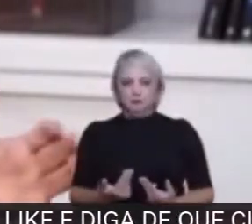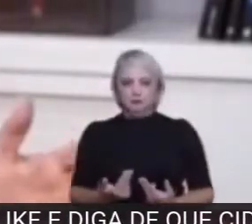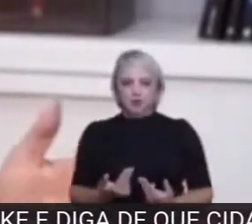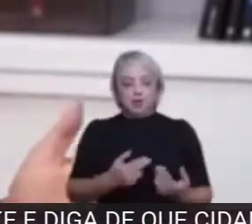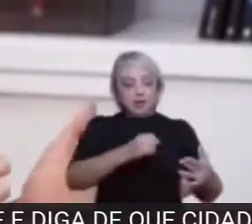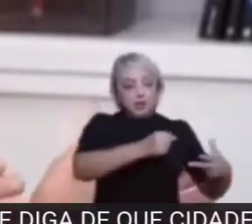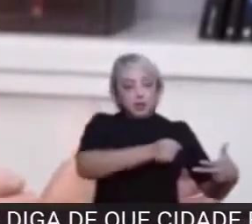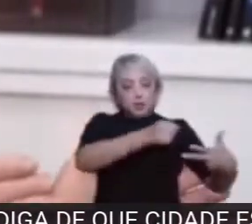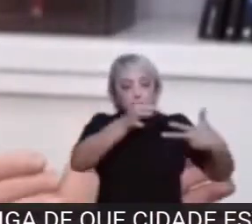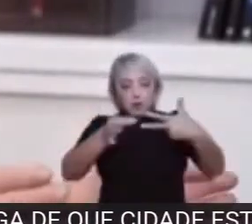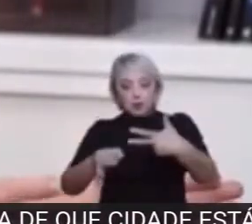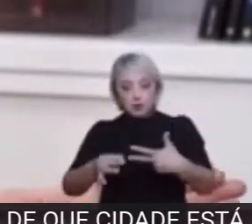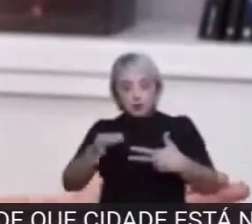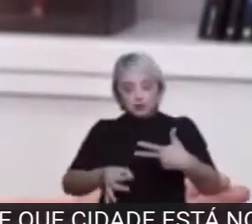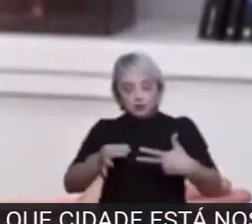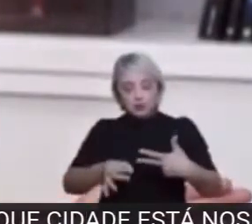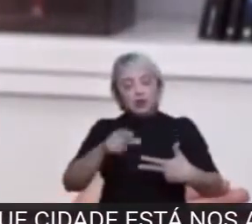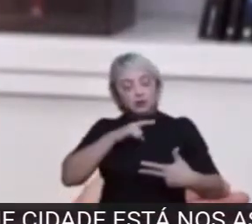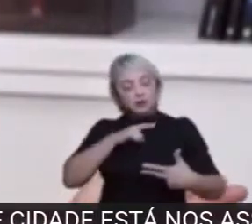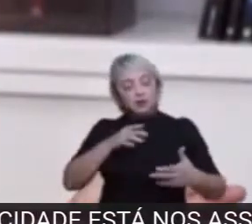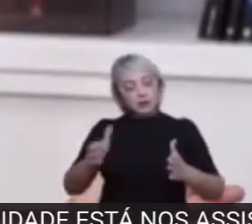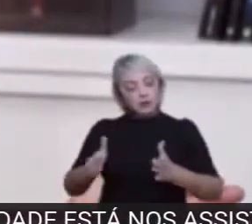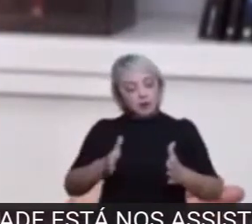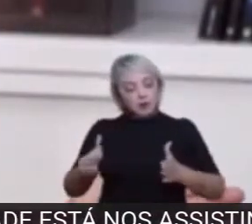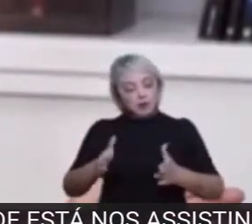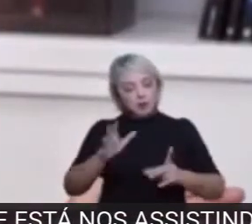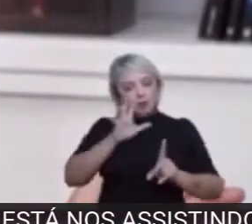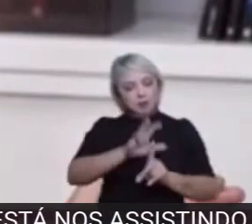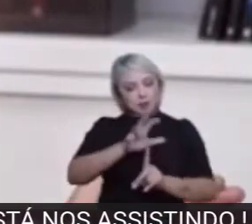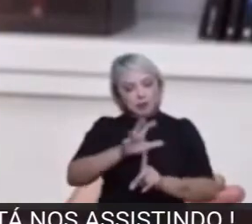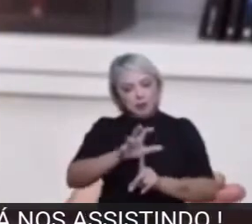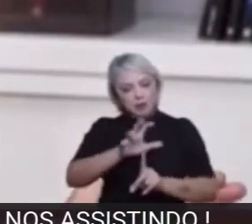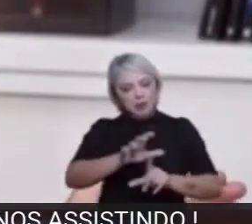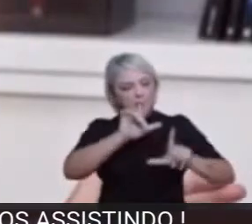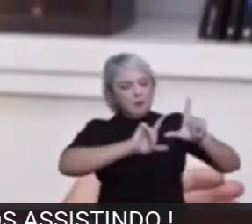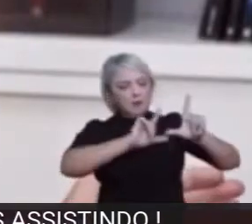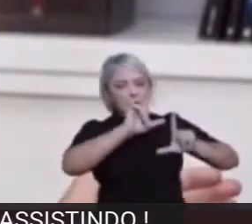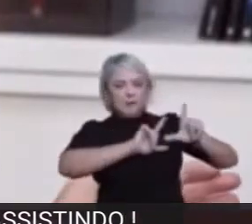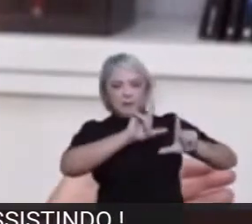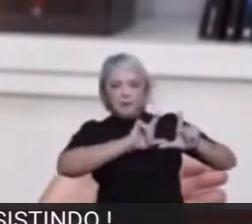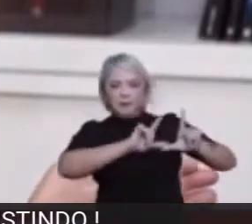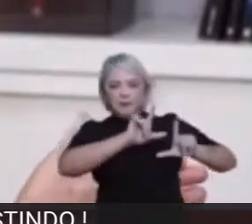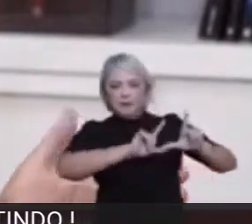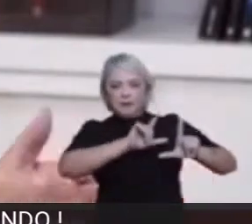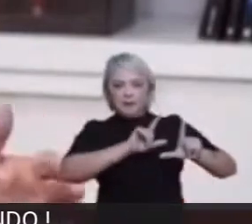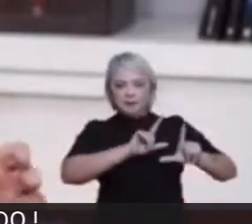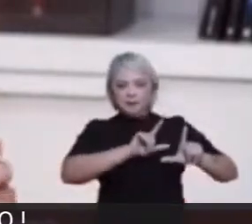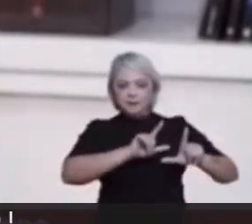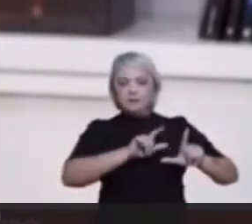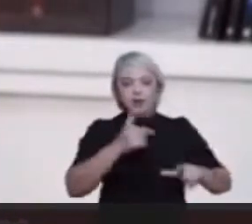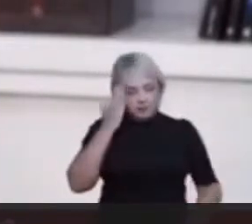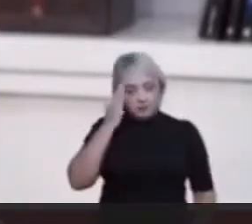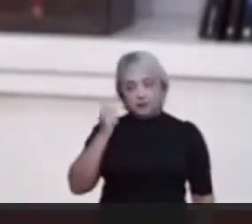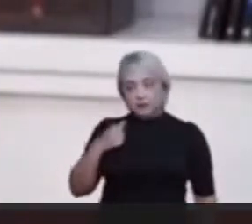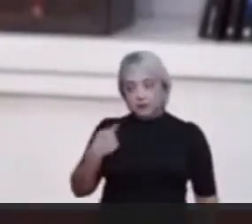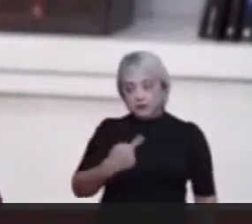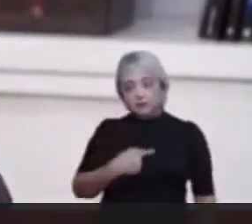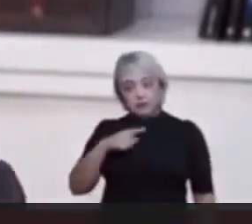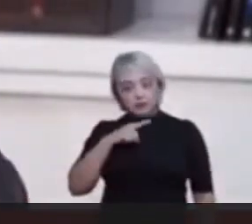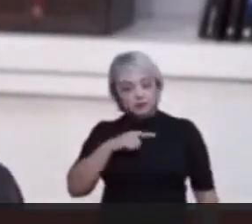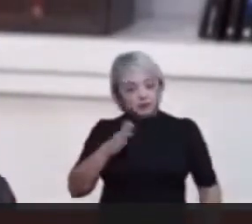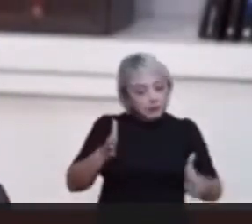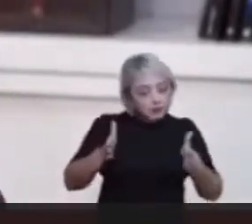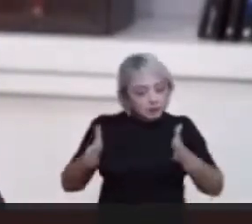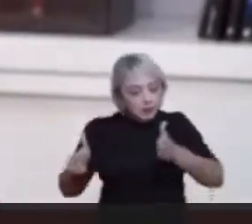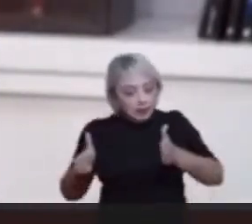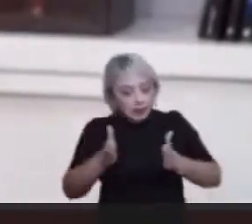judiciário teve um momento que foi muito pressionado pela imprensa. Você sabe que nós tivemos um momento em que a imprensa